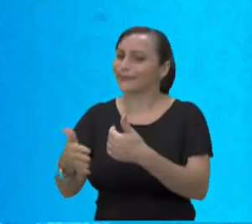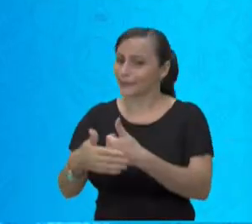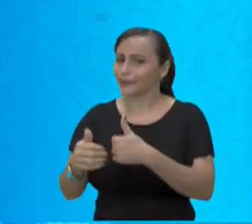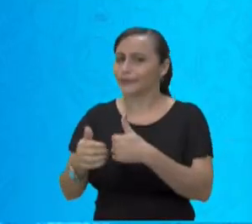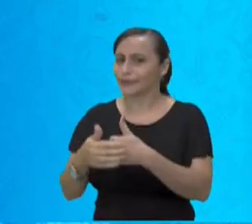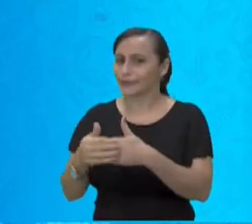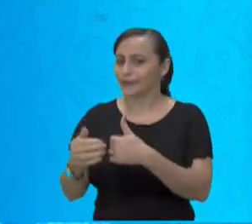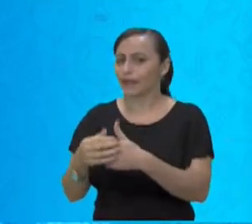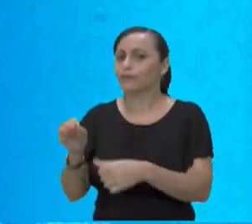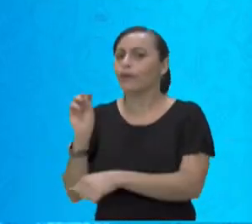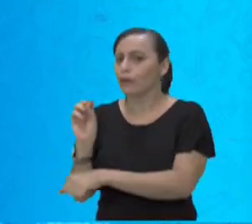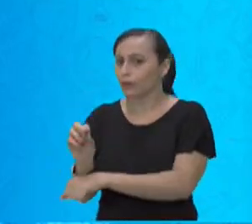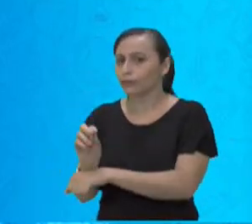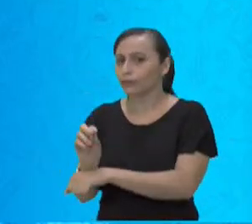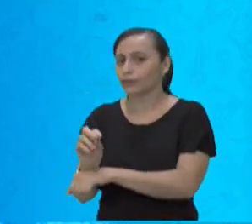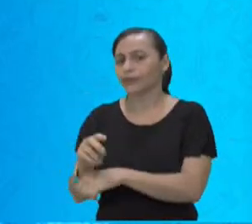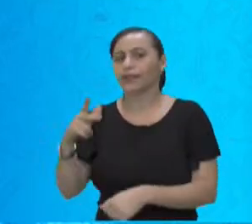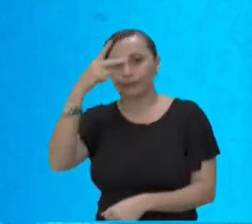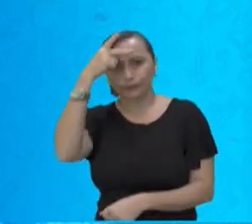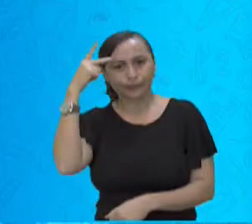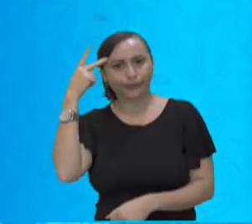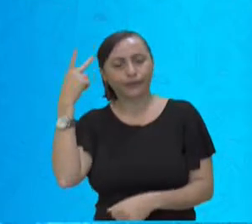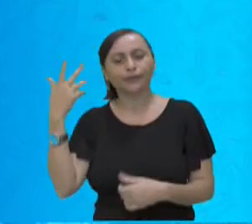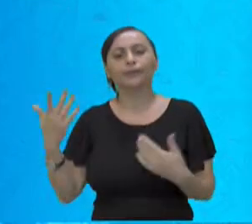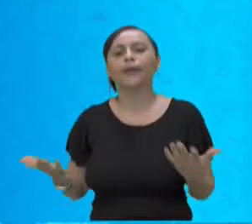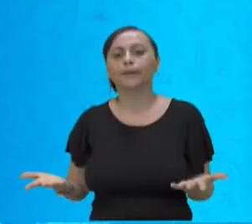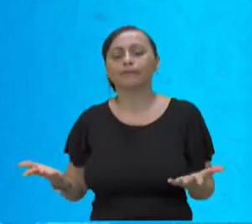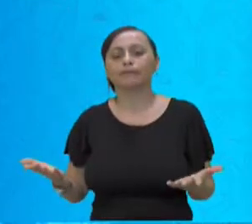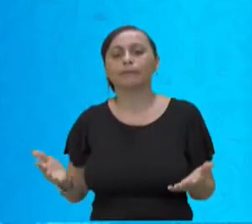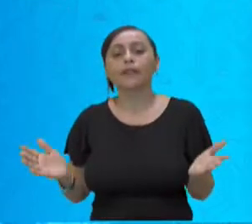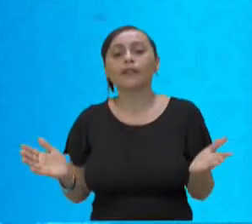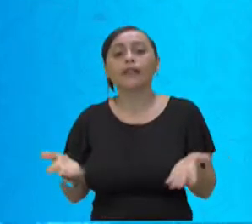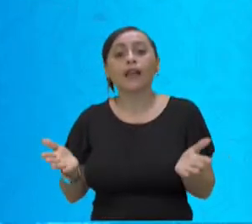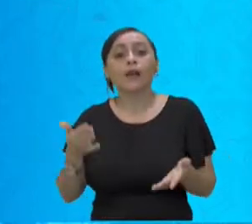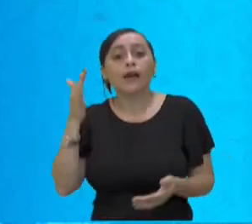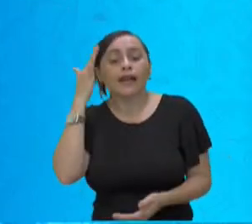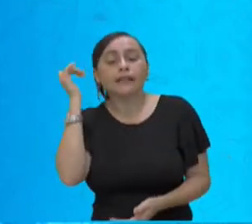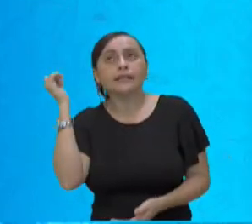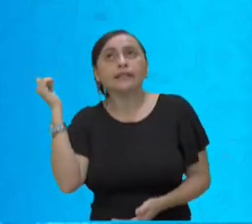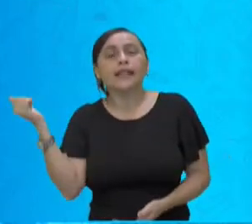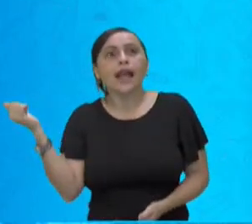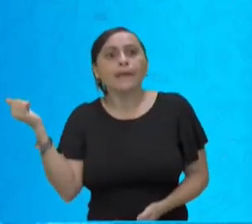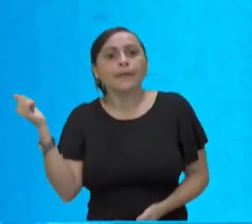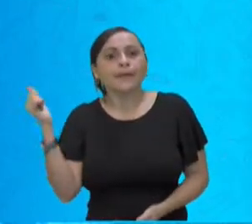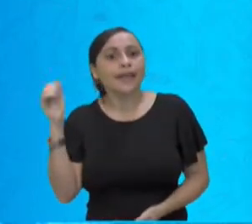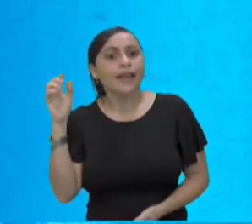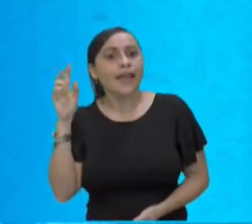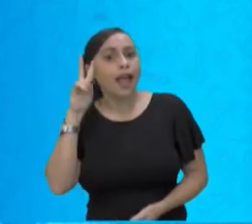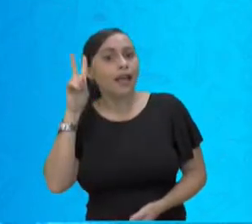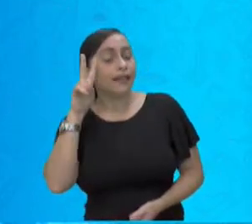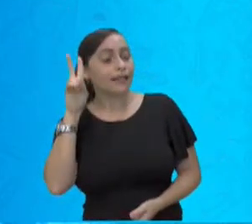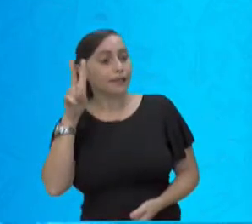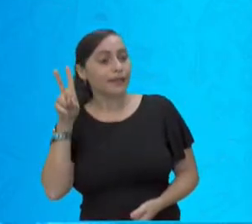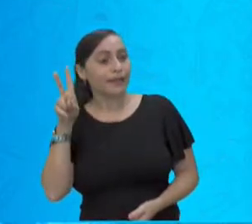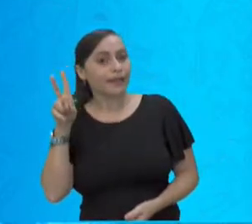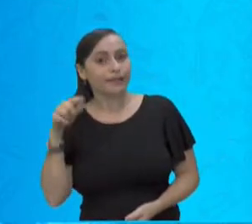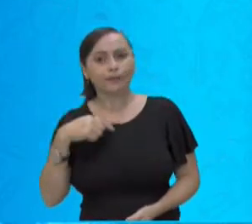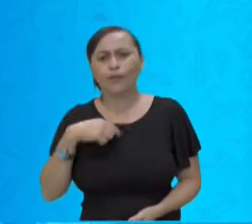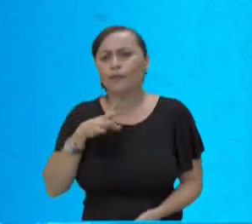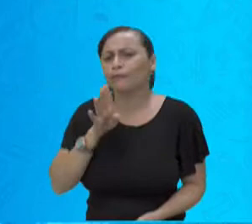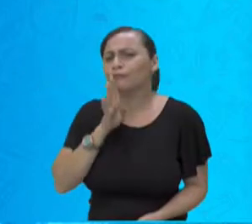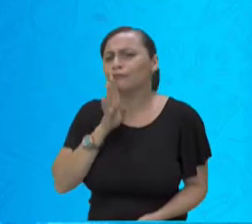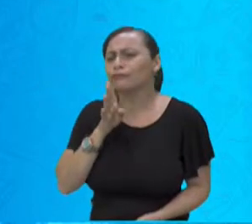cuidamos de alguém o estado do que eu lembrei eu conheço uma história